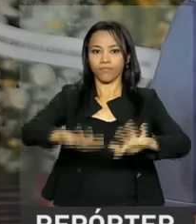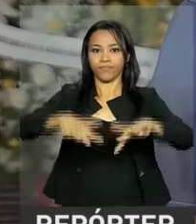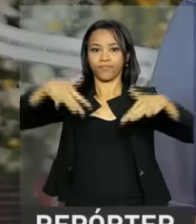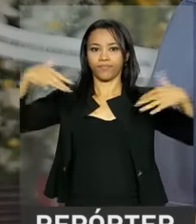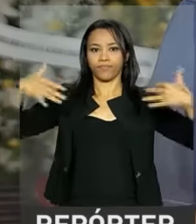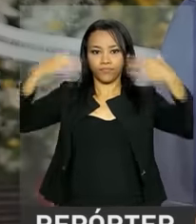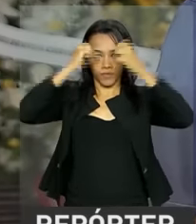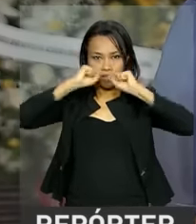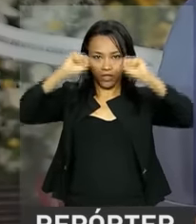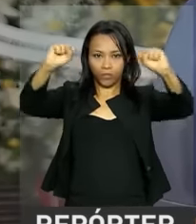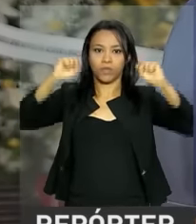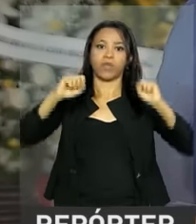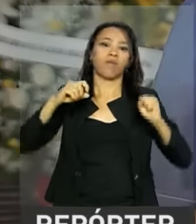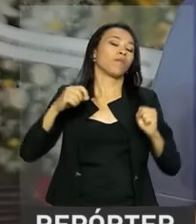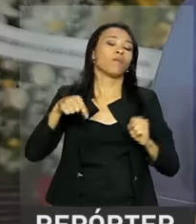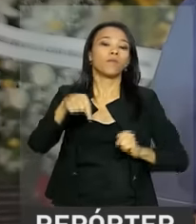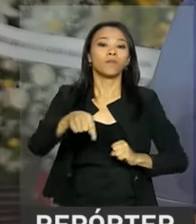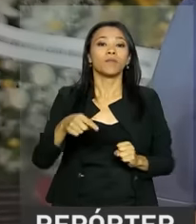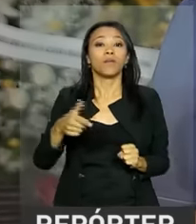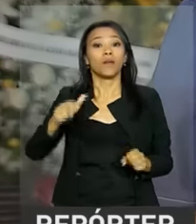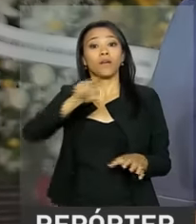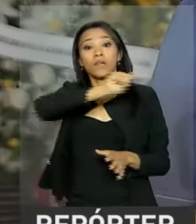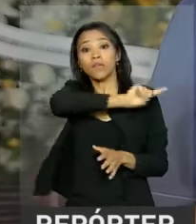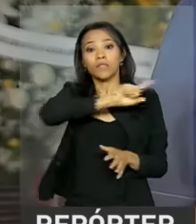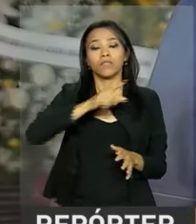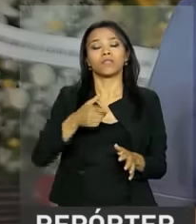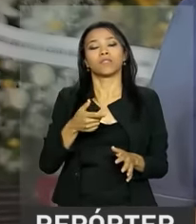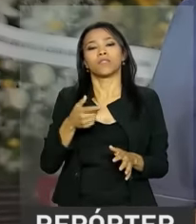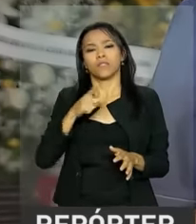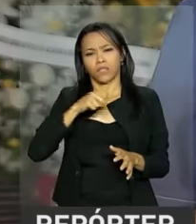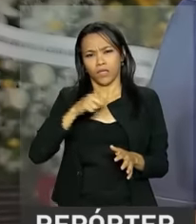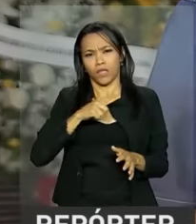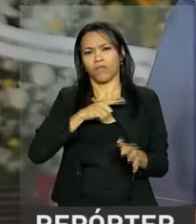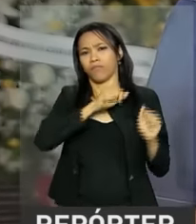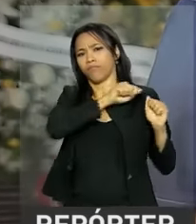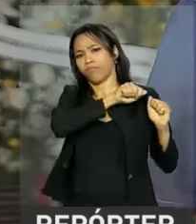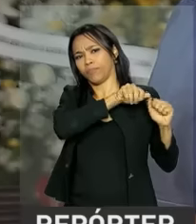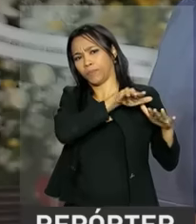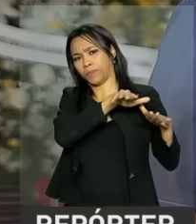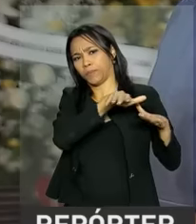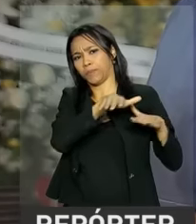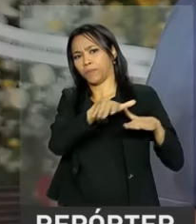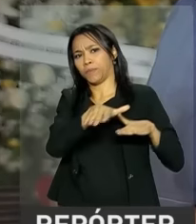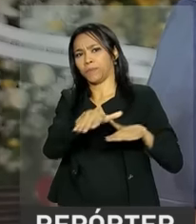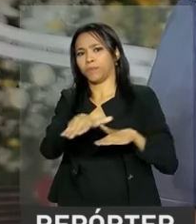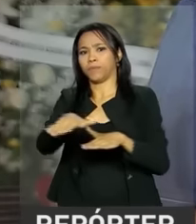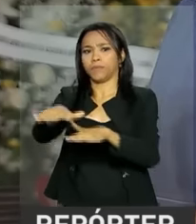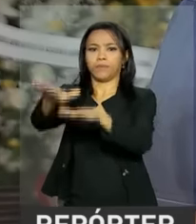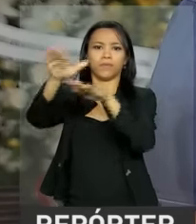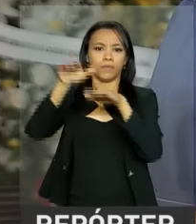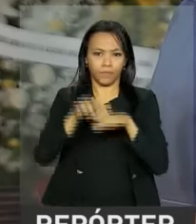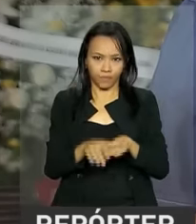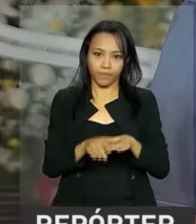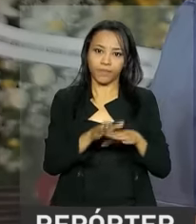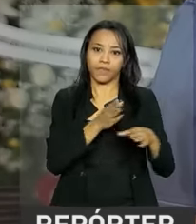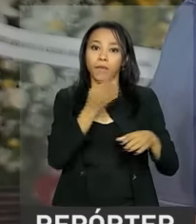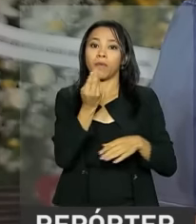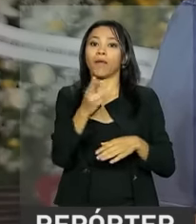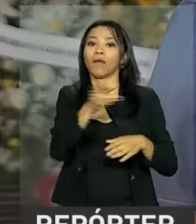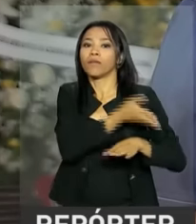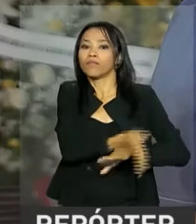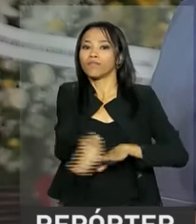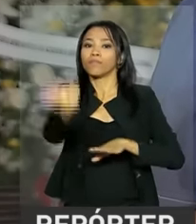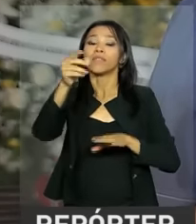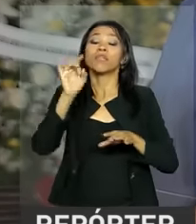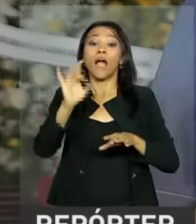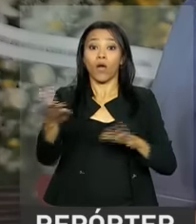Regional Federal da Quarta Região antes ele seguiu em cortejo pela BR 116 o velório foi a princípio